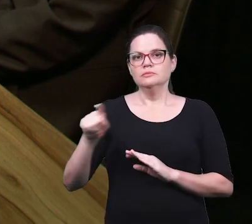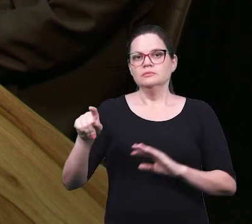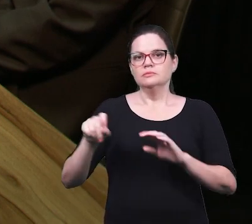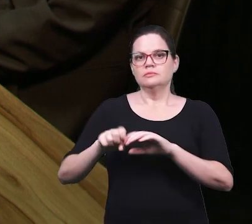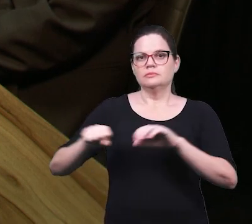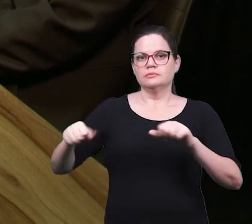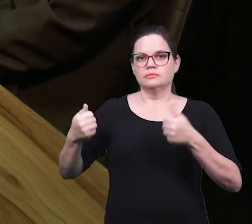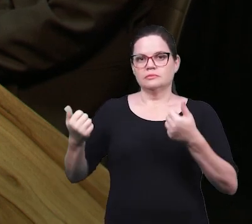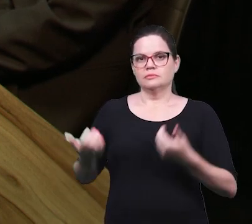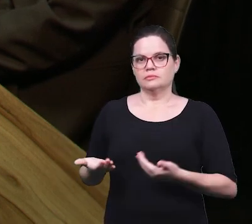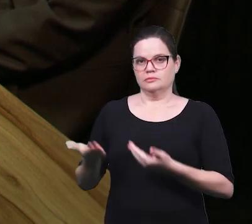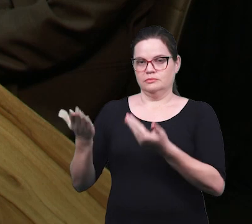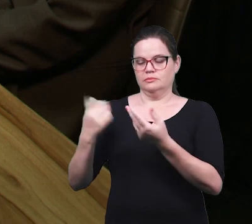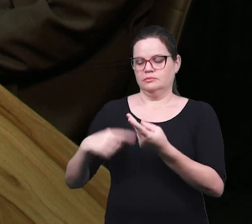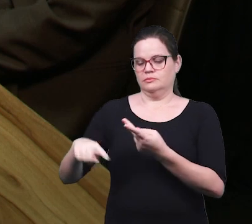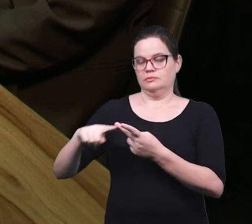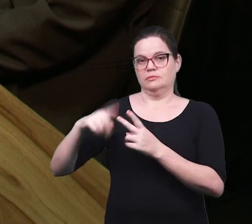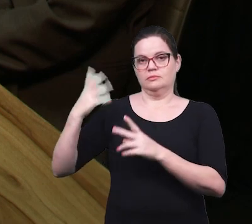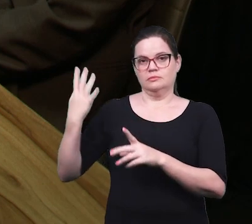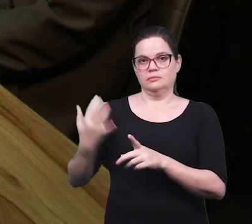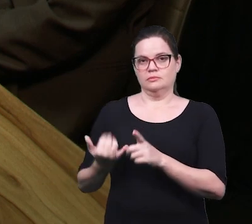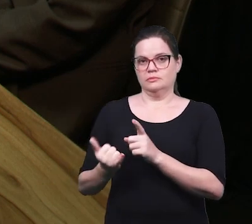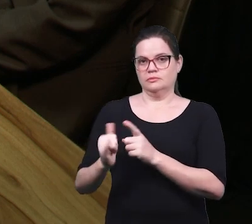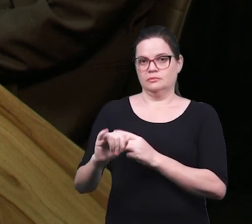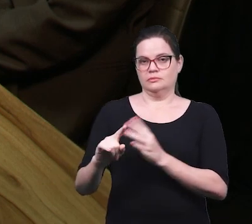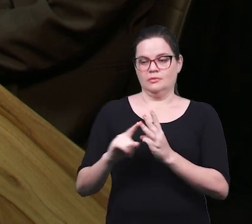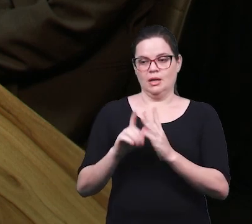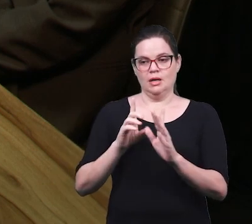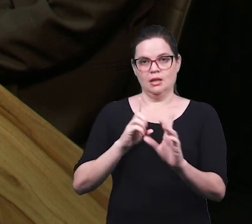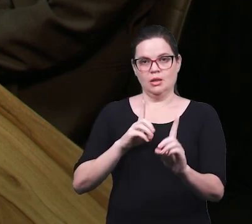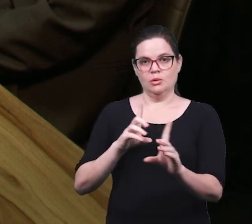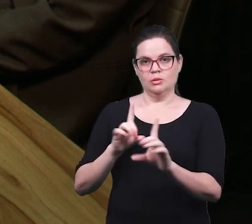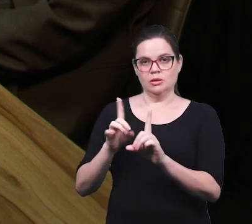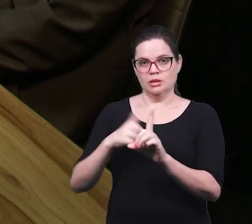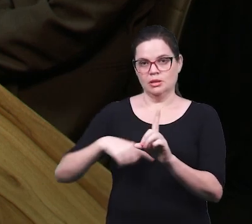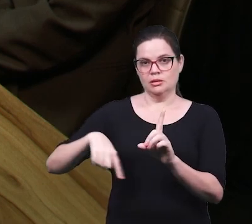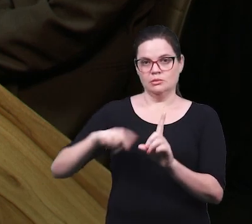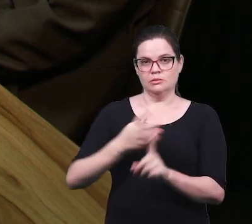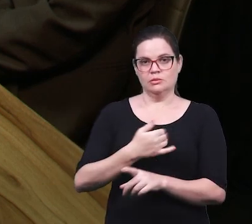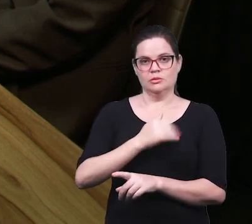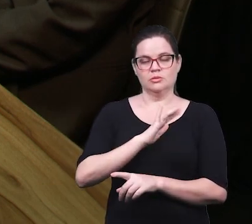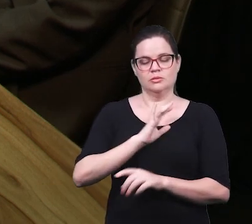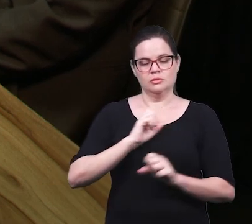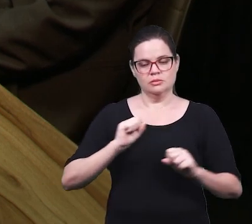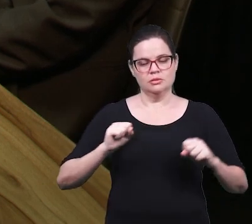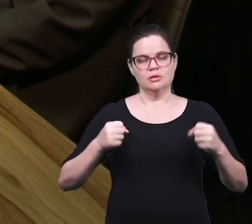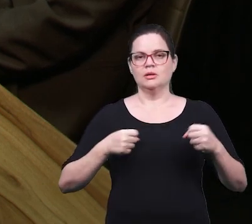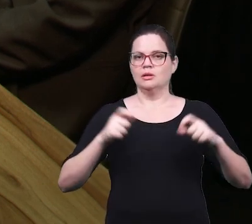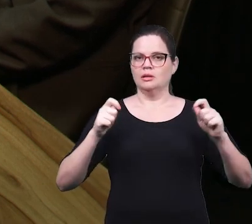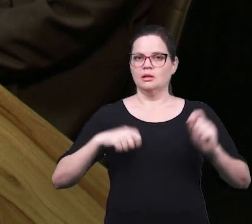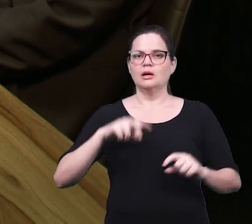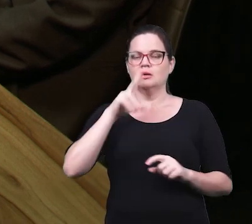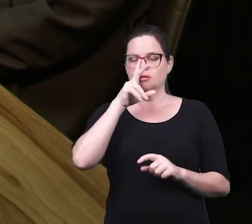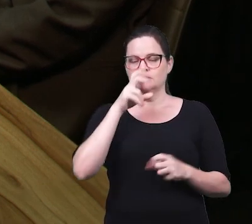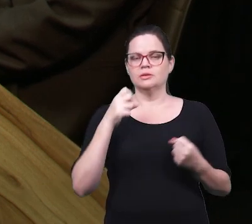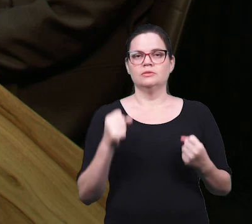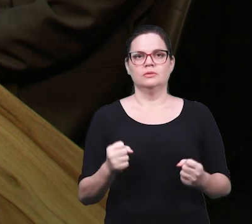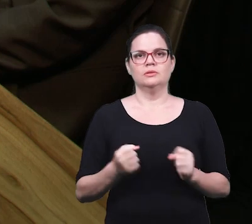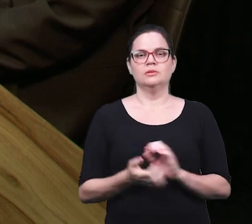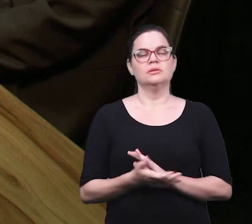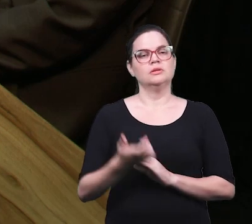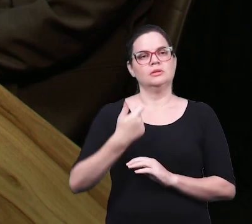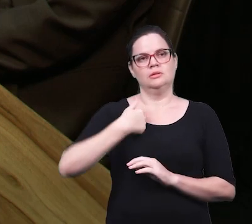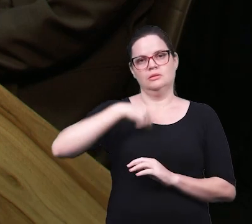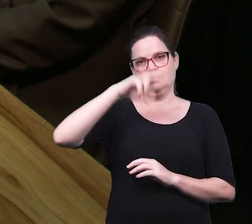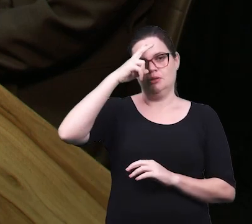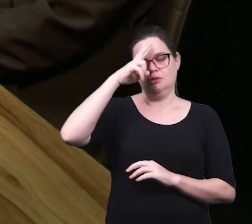altar, atrelados à profecia e com a doutrina guardada em nossos corações, nós somos fortes. É tudo que nós precisamos. Eu me Verdade.